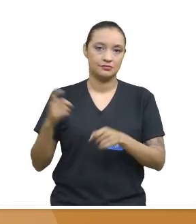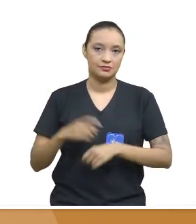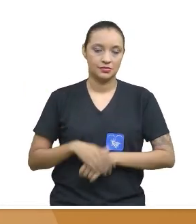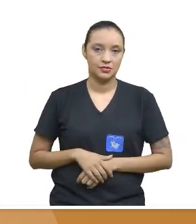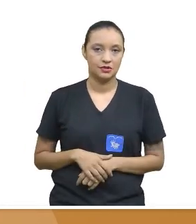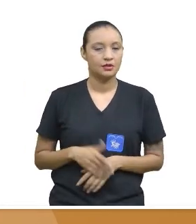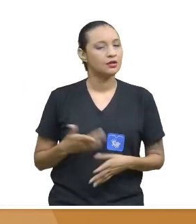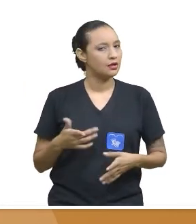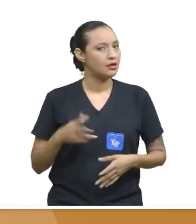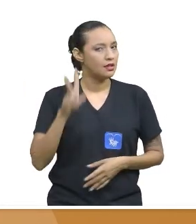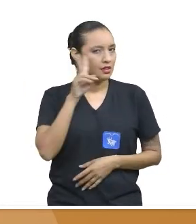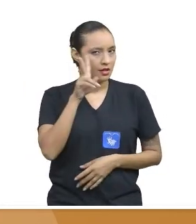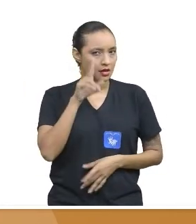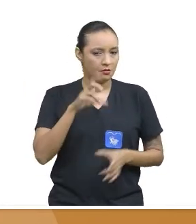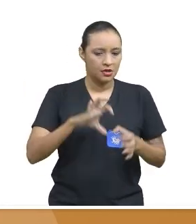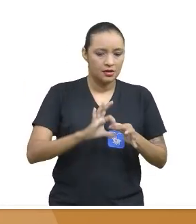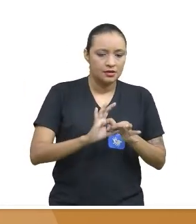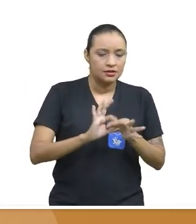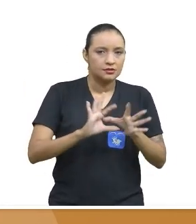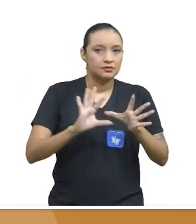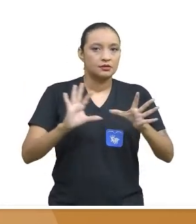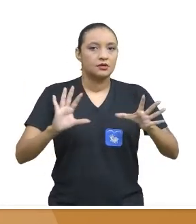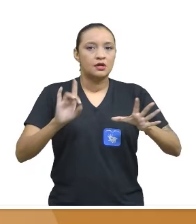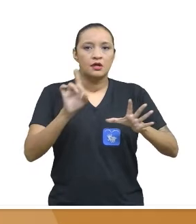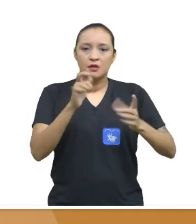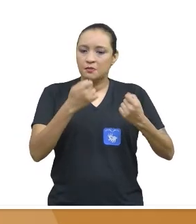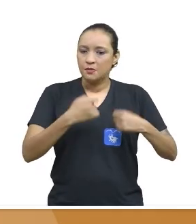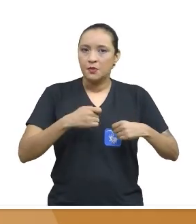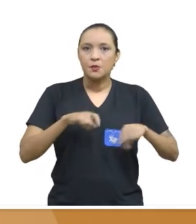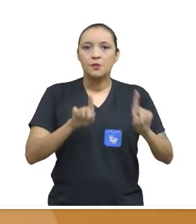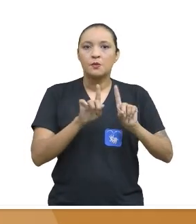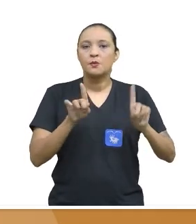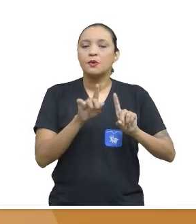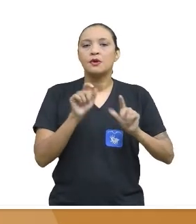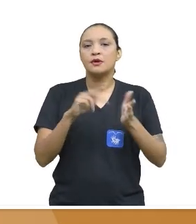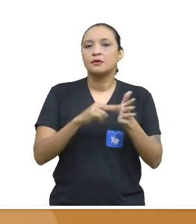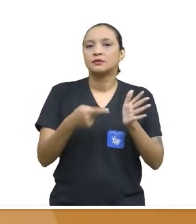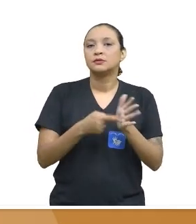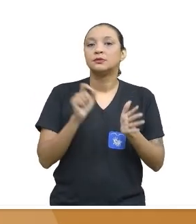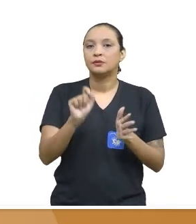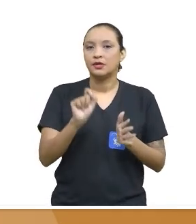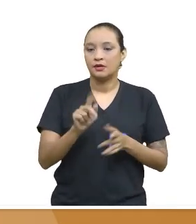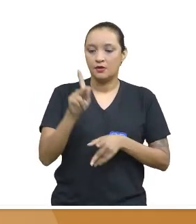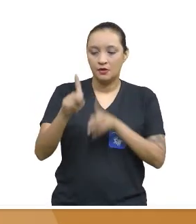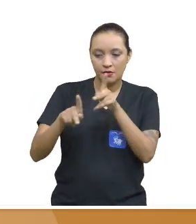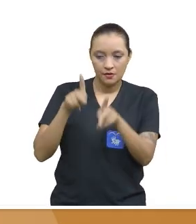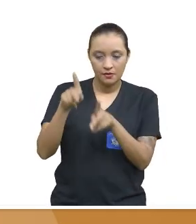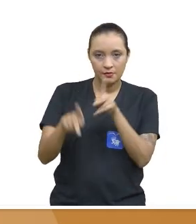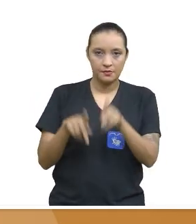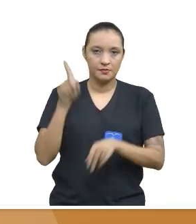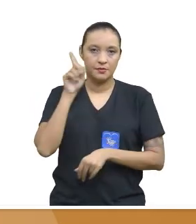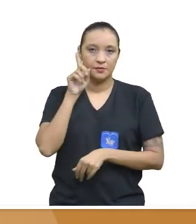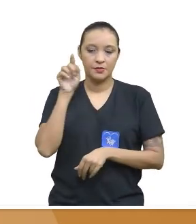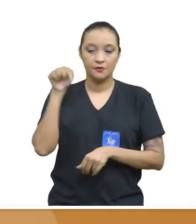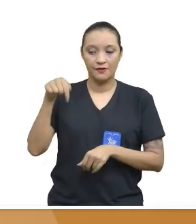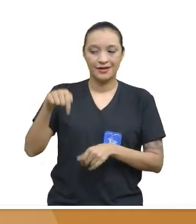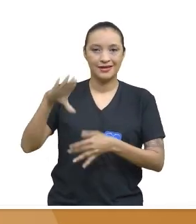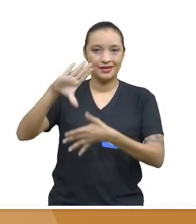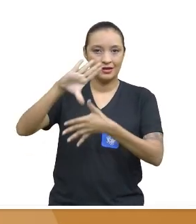independência, como eu falei para os senhores, não quer dizer necessariamente que o povo americano, descendente dos